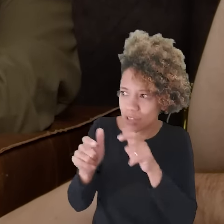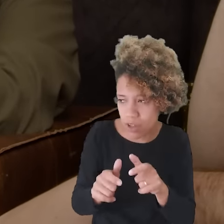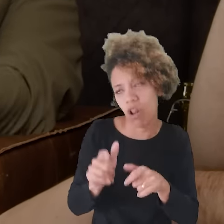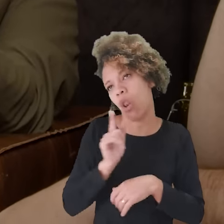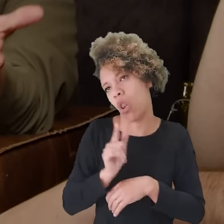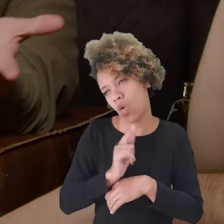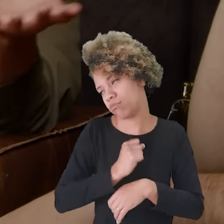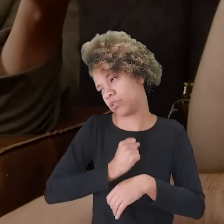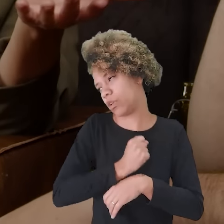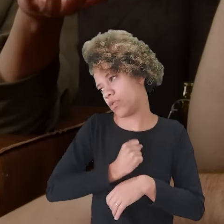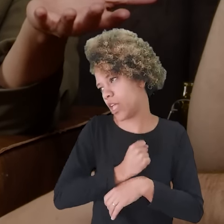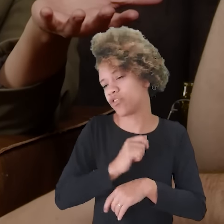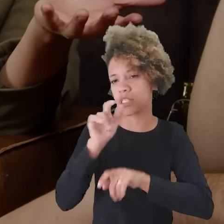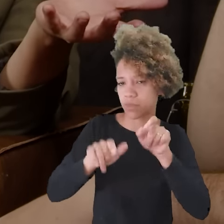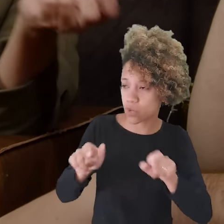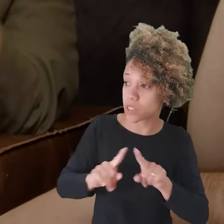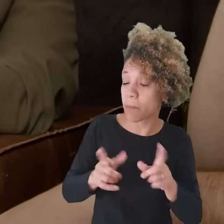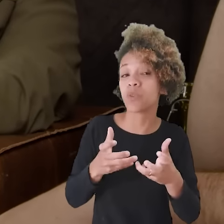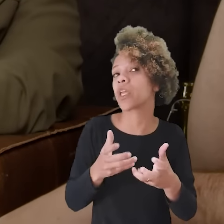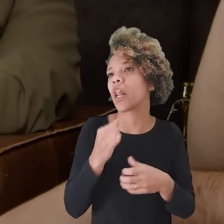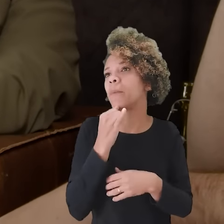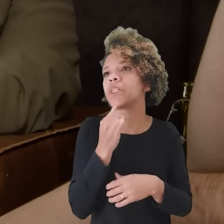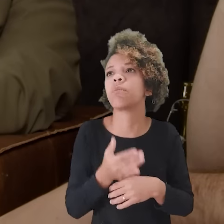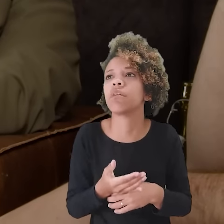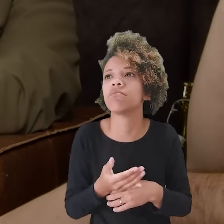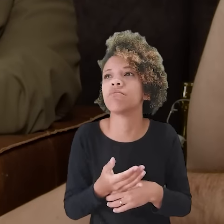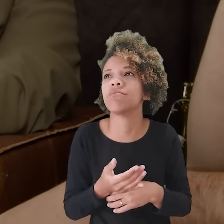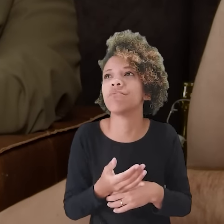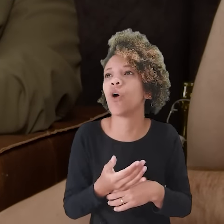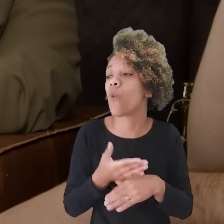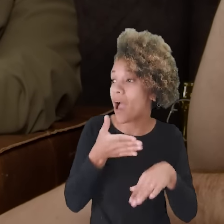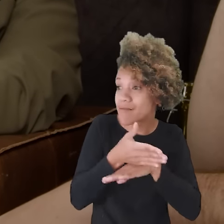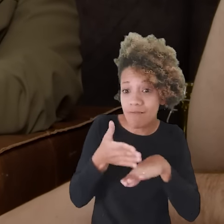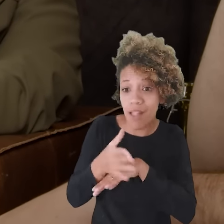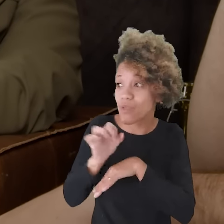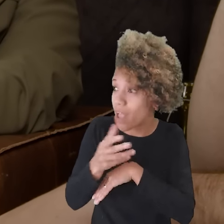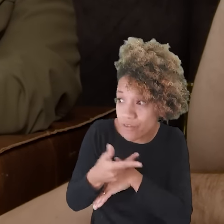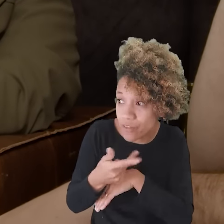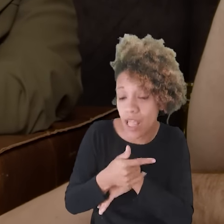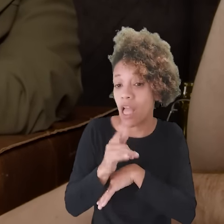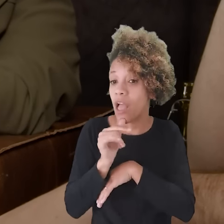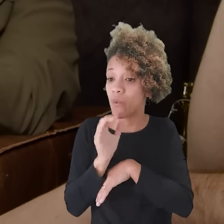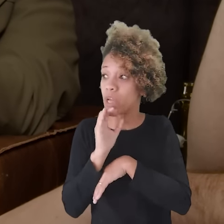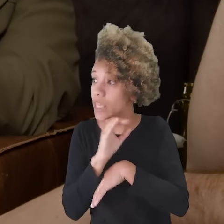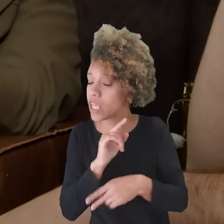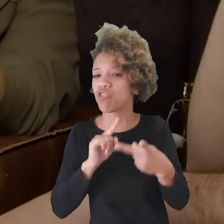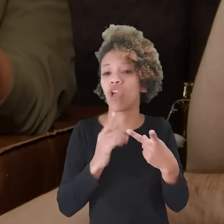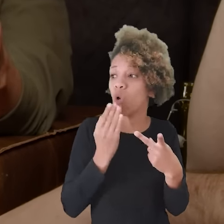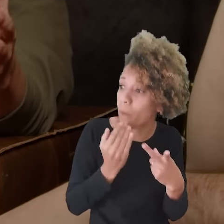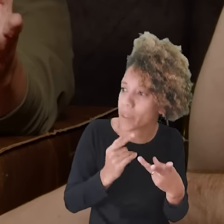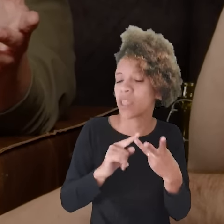locais obviamente que eu mais sinto saudades das pessoas mas eu queria tipo o acesso a velocidade a água quente